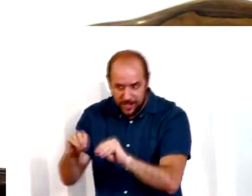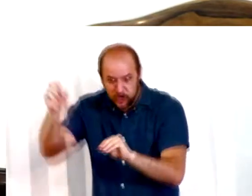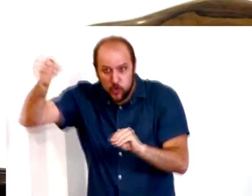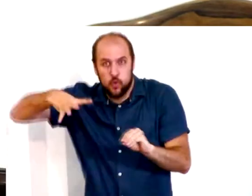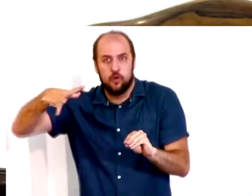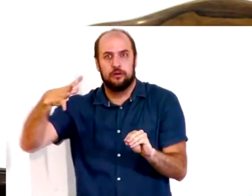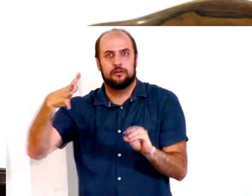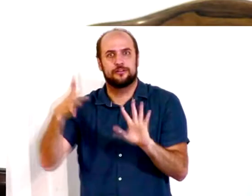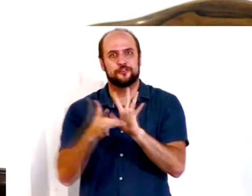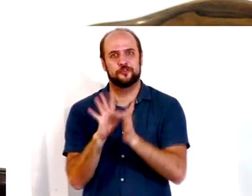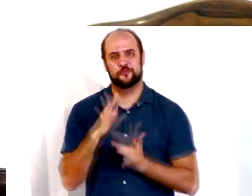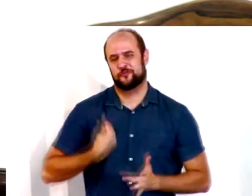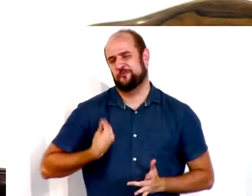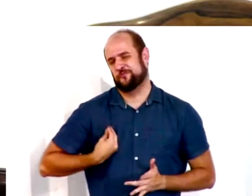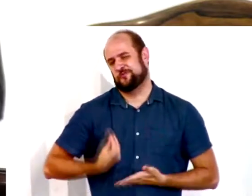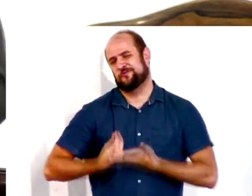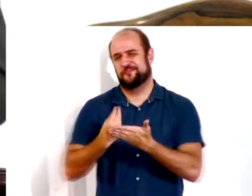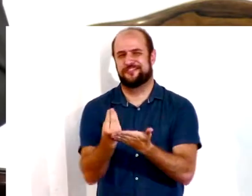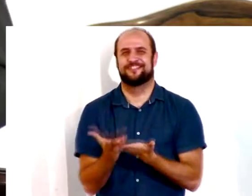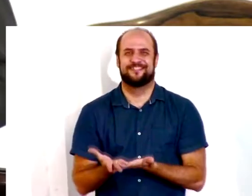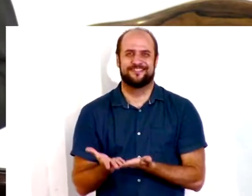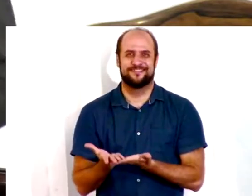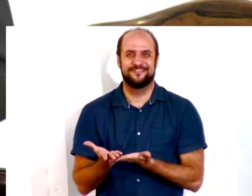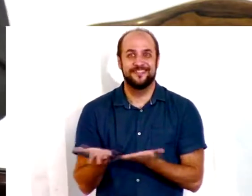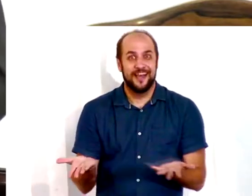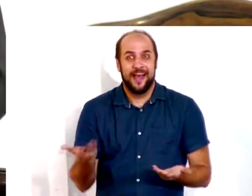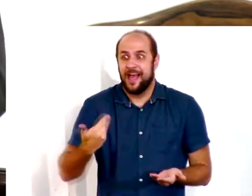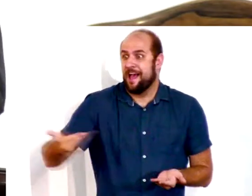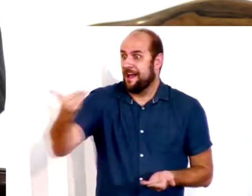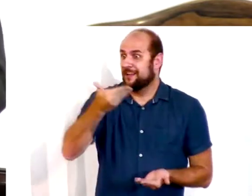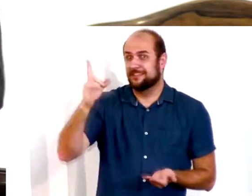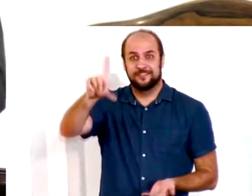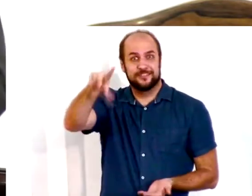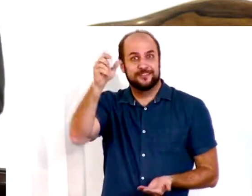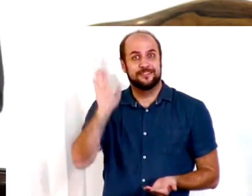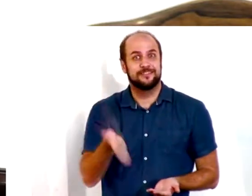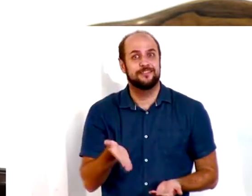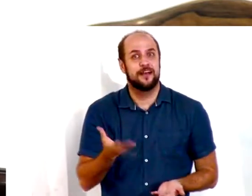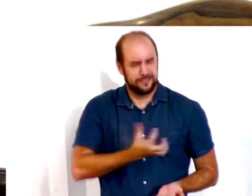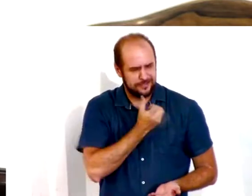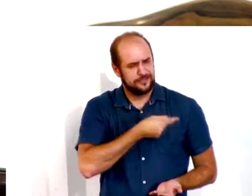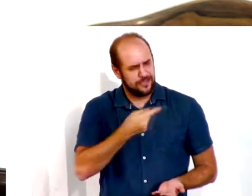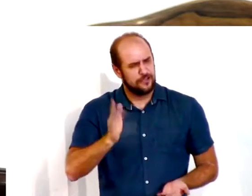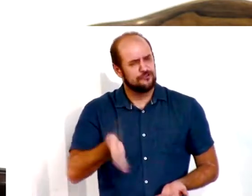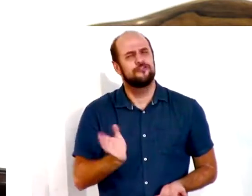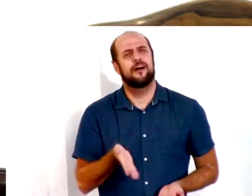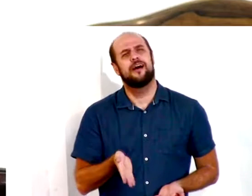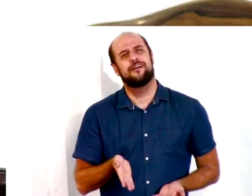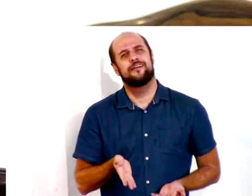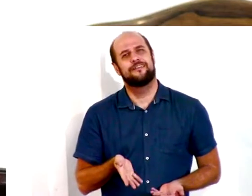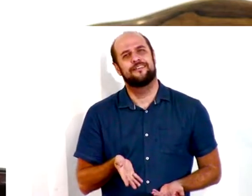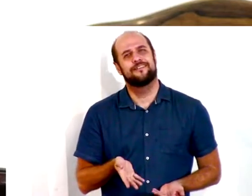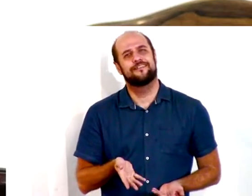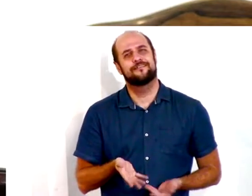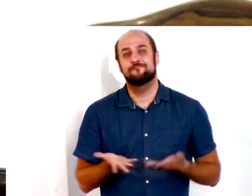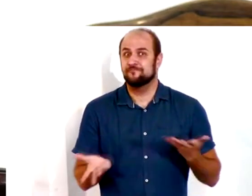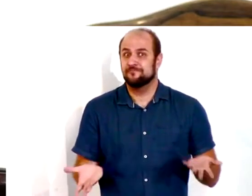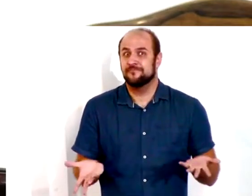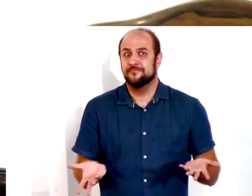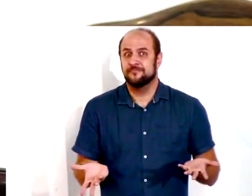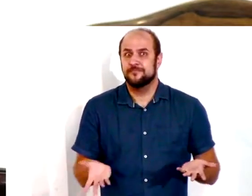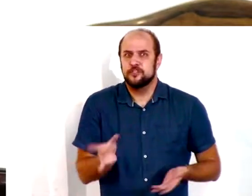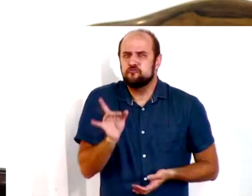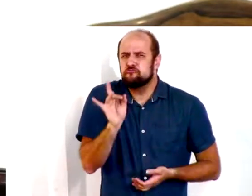por nós. E nós, eleitos de Deus, somos salvos nele.